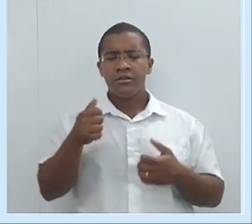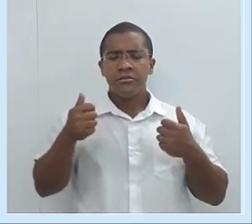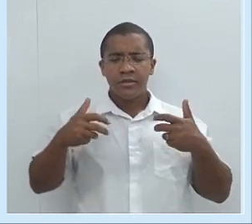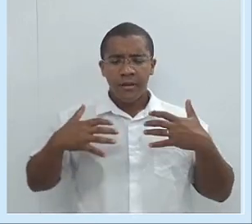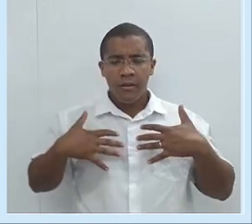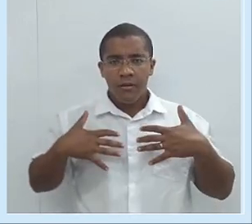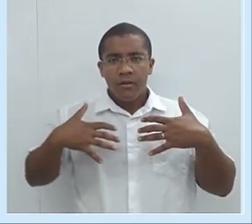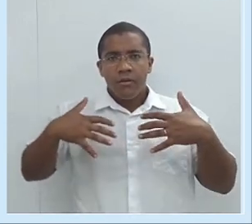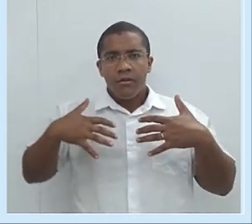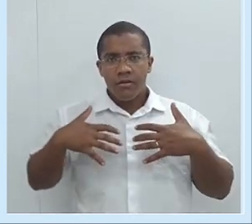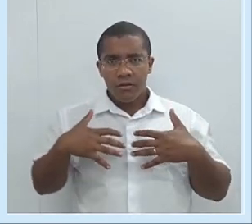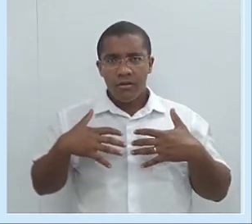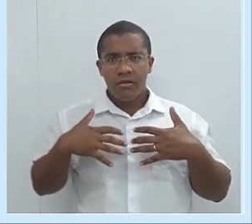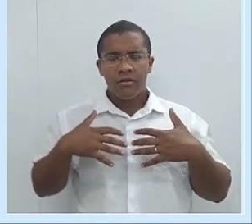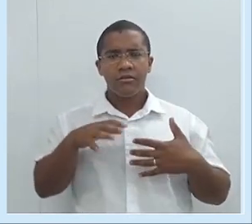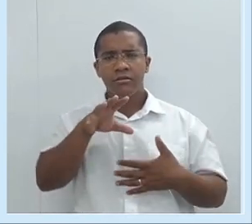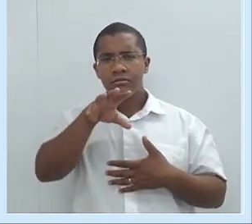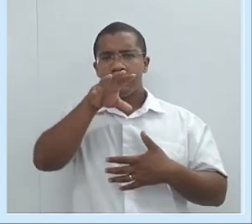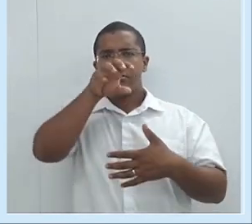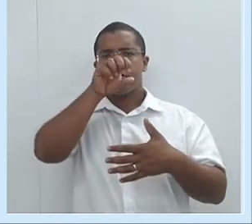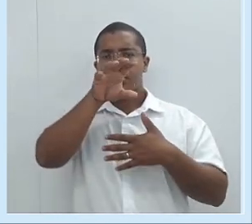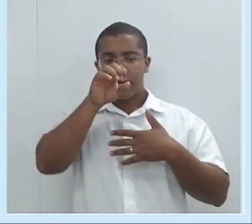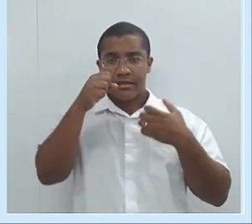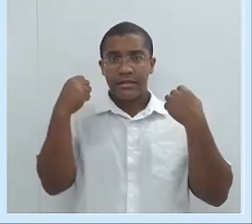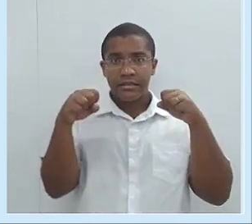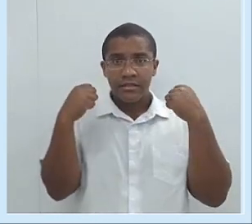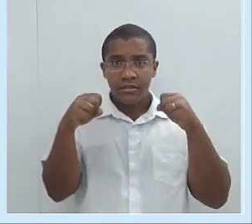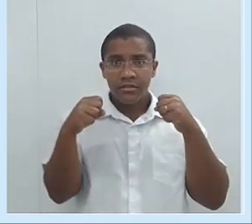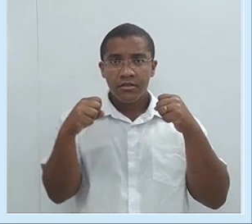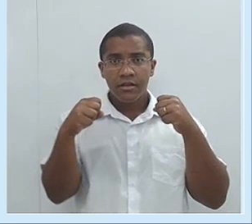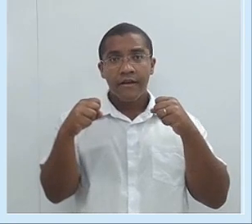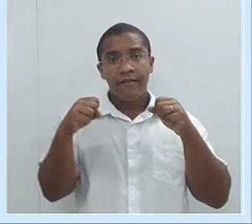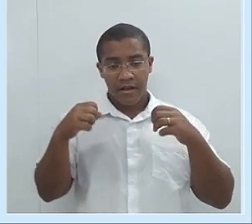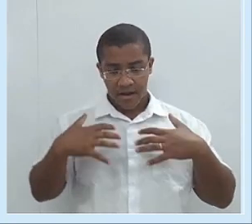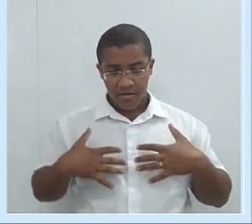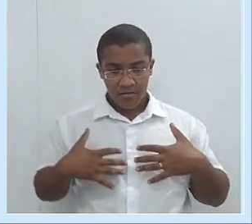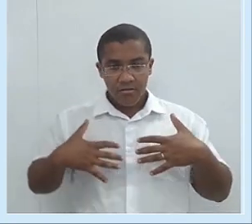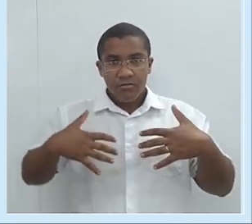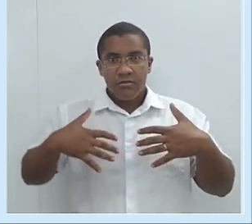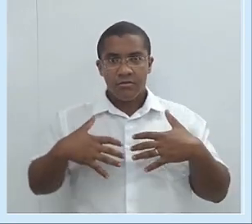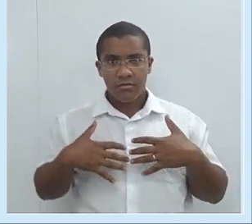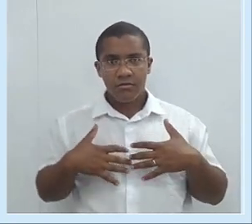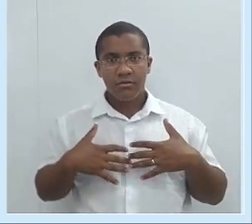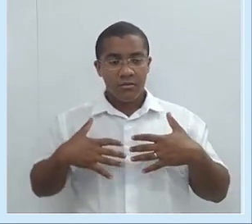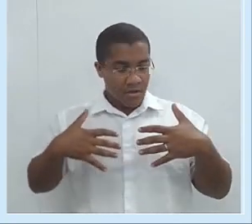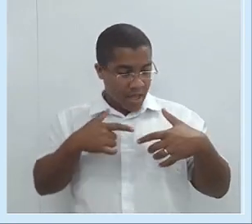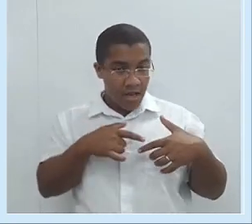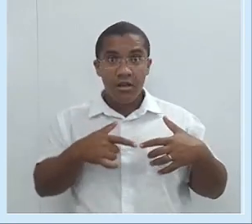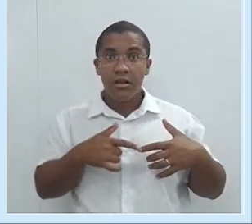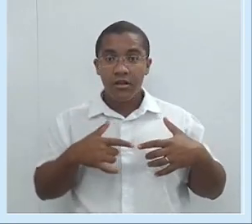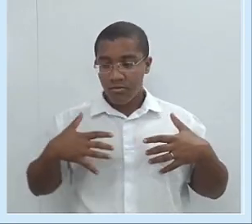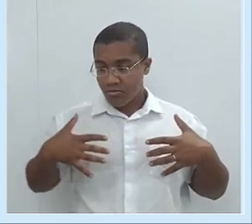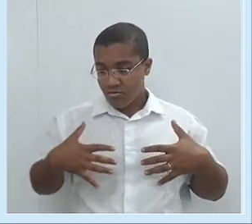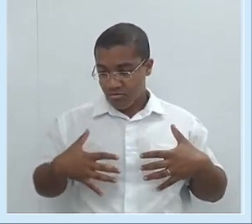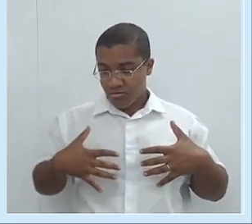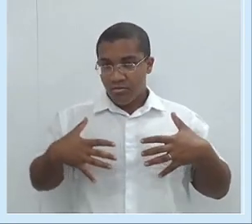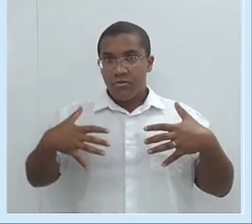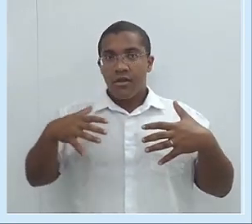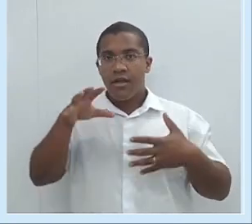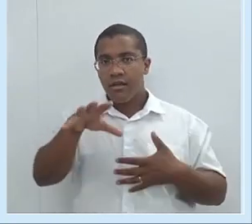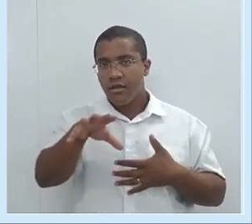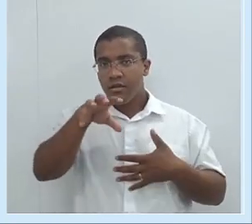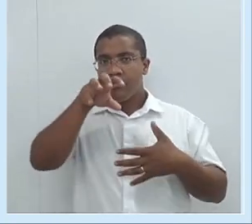desses exercícios, com a prática do exercício, o tamanho dos pulmões e a quantidade de ar que vai